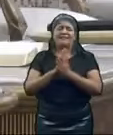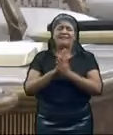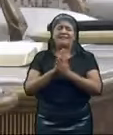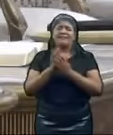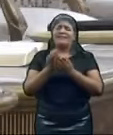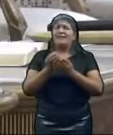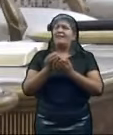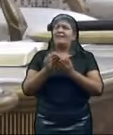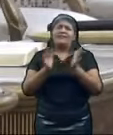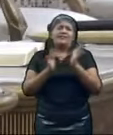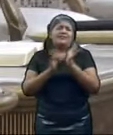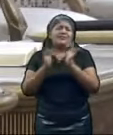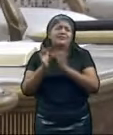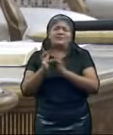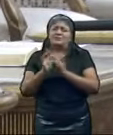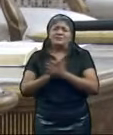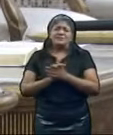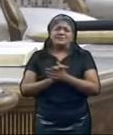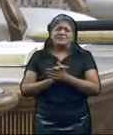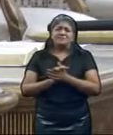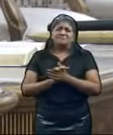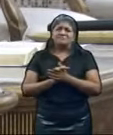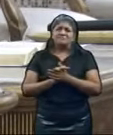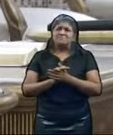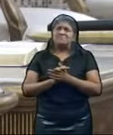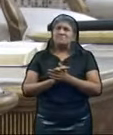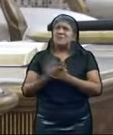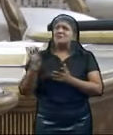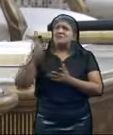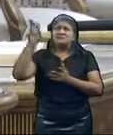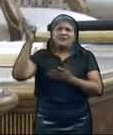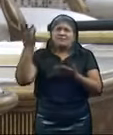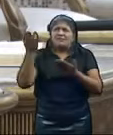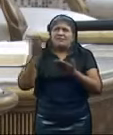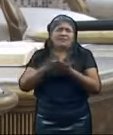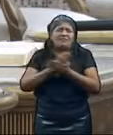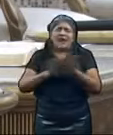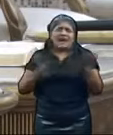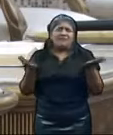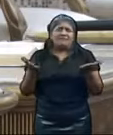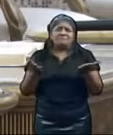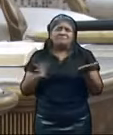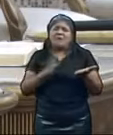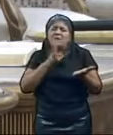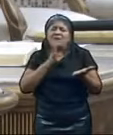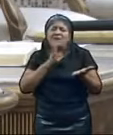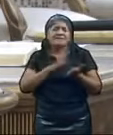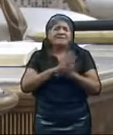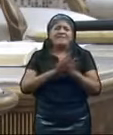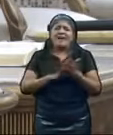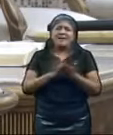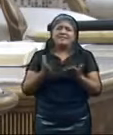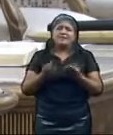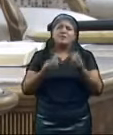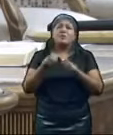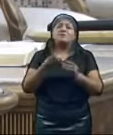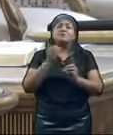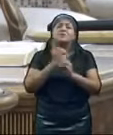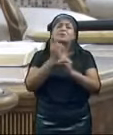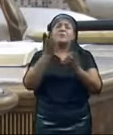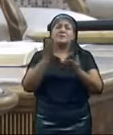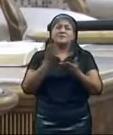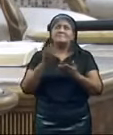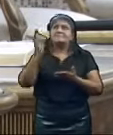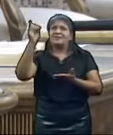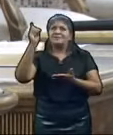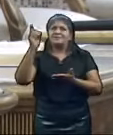os judeus Porque neste a mesma filosofia ido só senhora que você tem aqui deu a boa situação financeira para ser